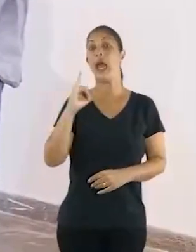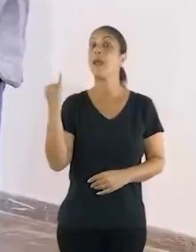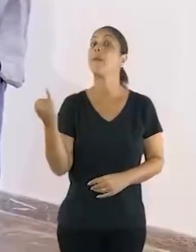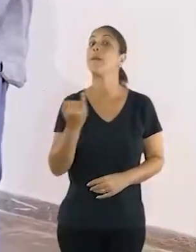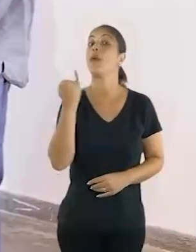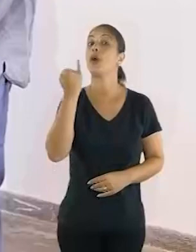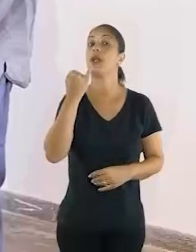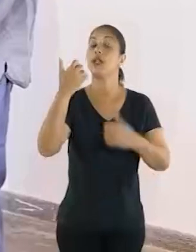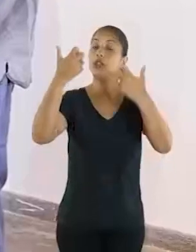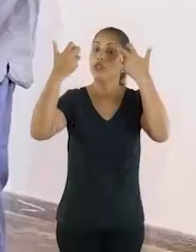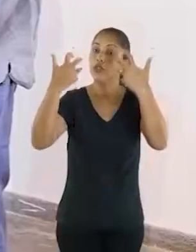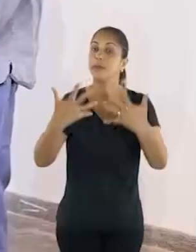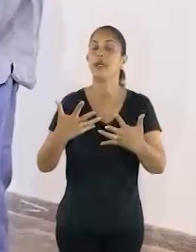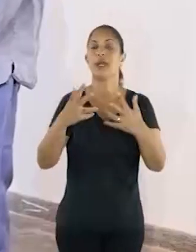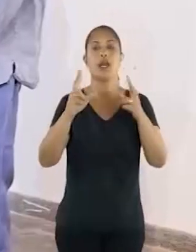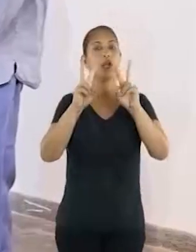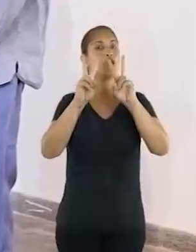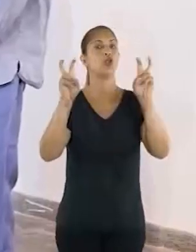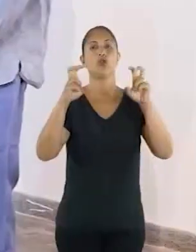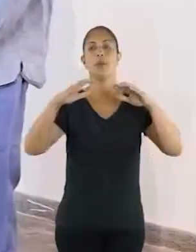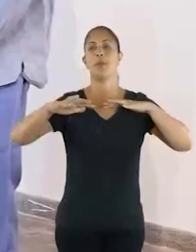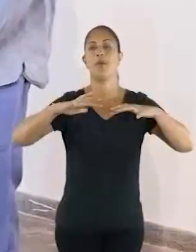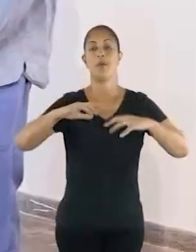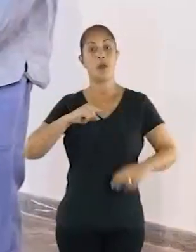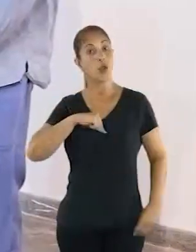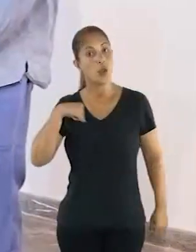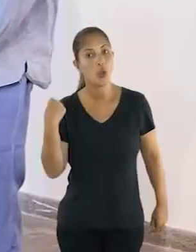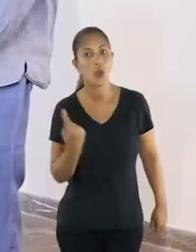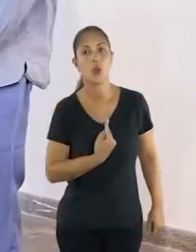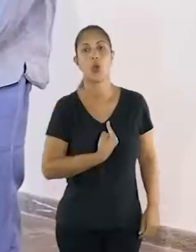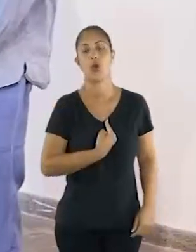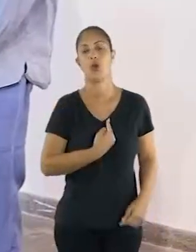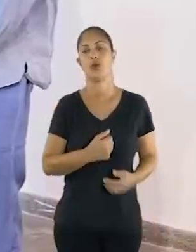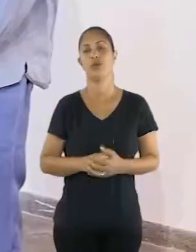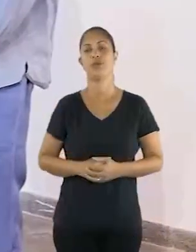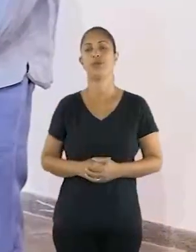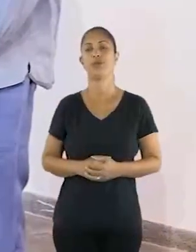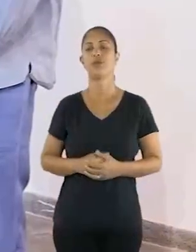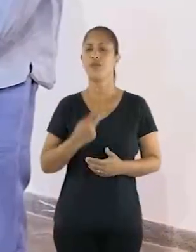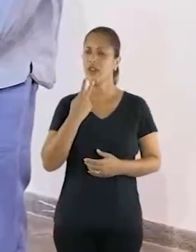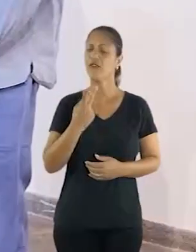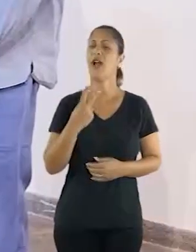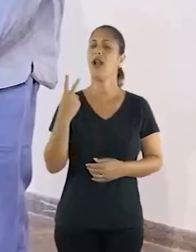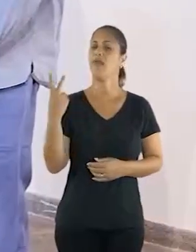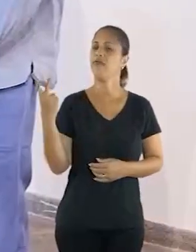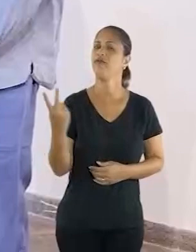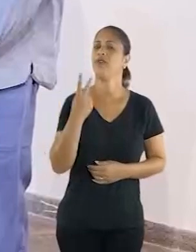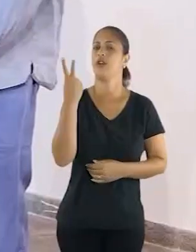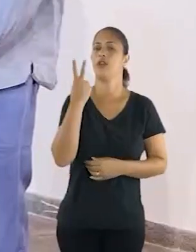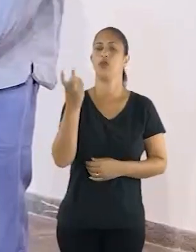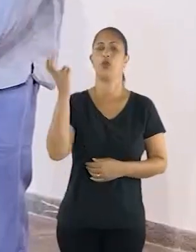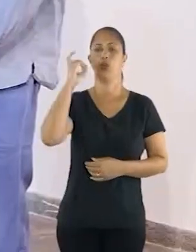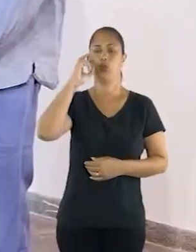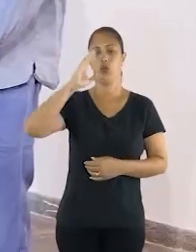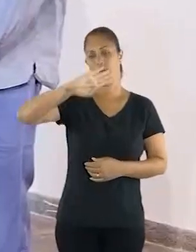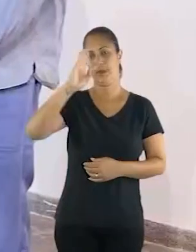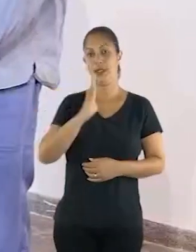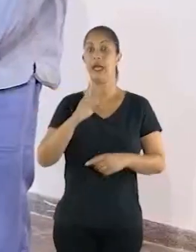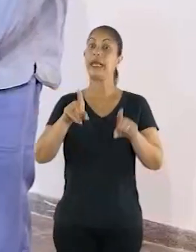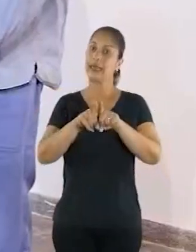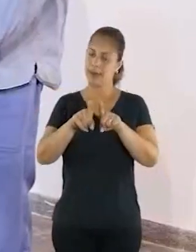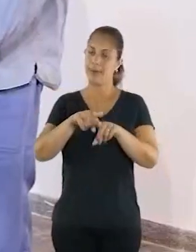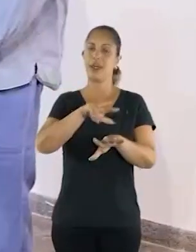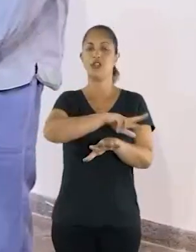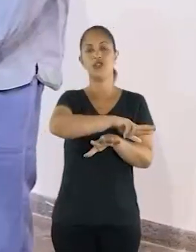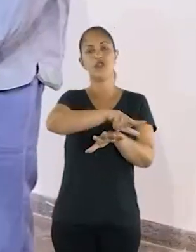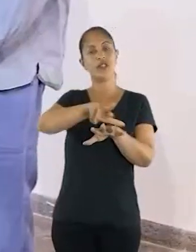importante falar sobre um movimento que é nosso, um movimento que fala e valoriza a cultura brasileira e a diversidade da